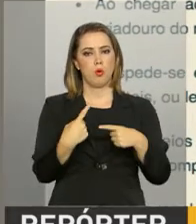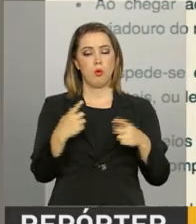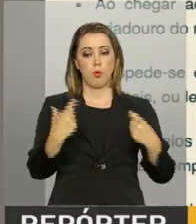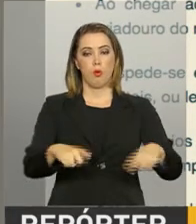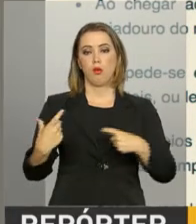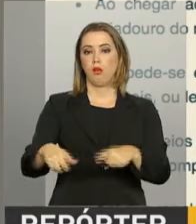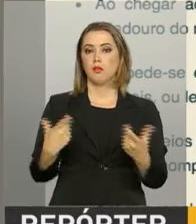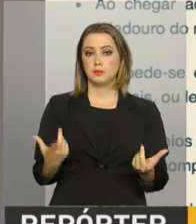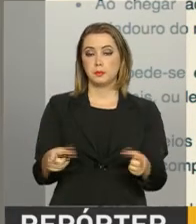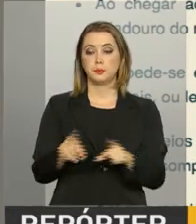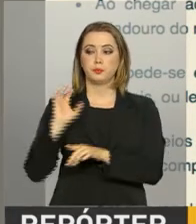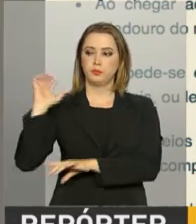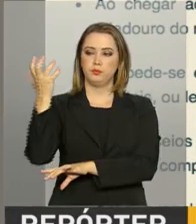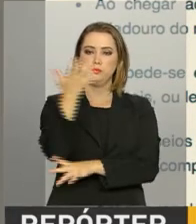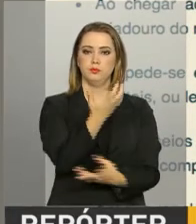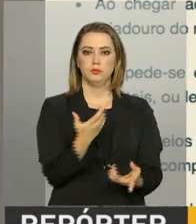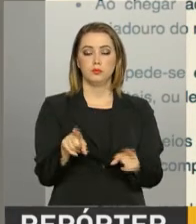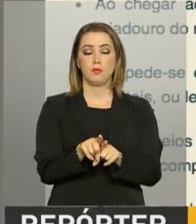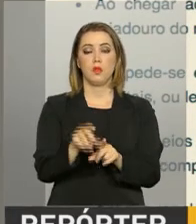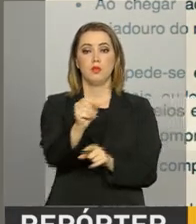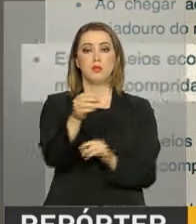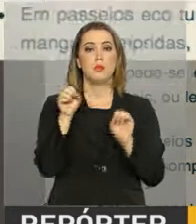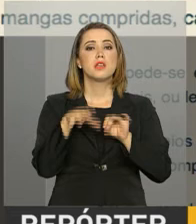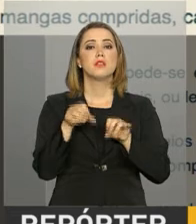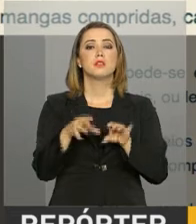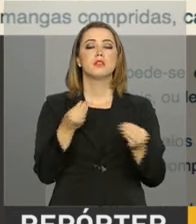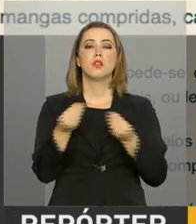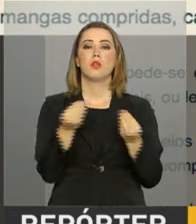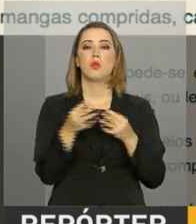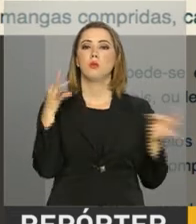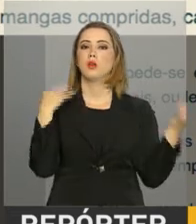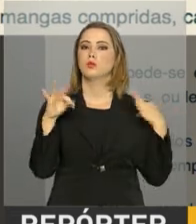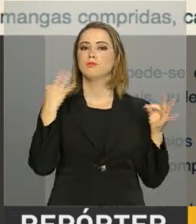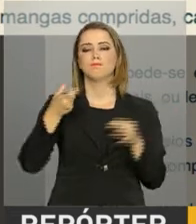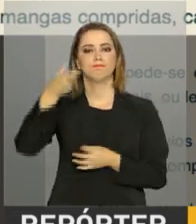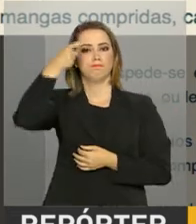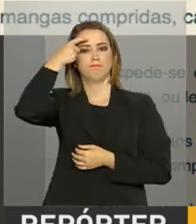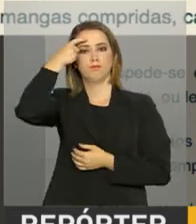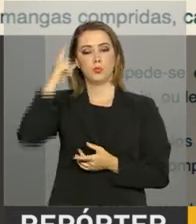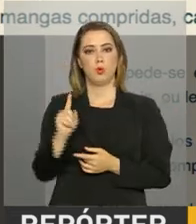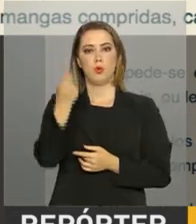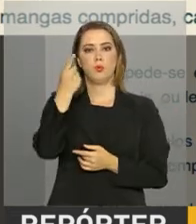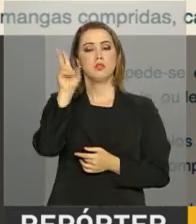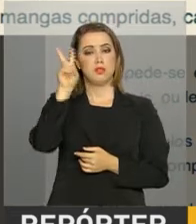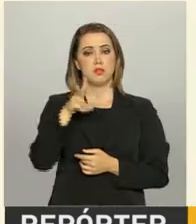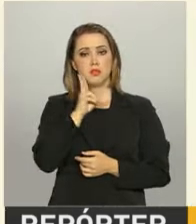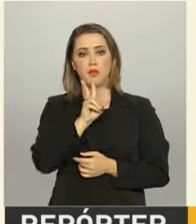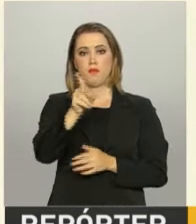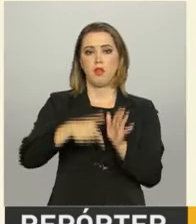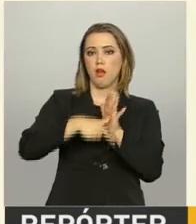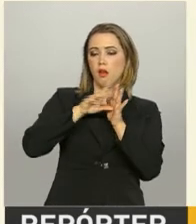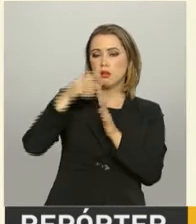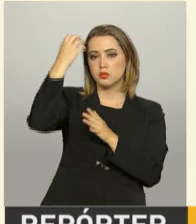ecoturismo o site também traz orientações sobre o turismo consciente uma dessas orientações é verificar antes